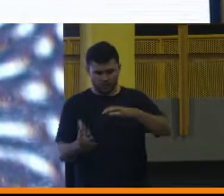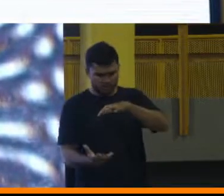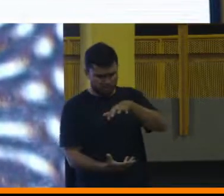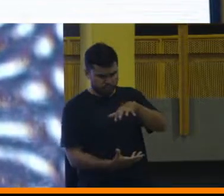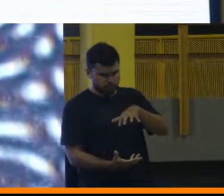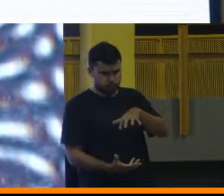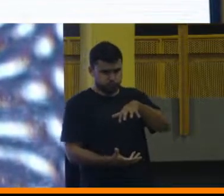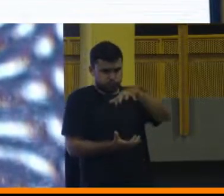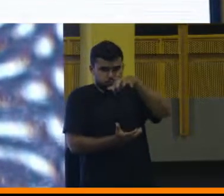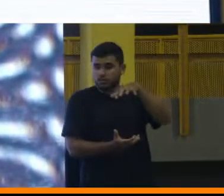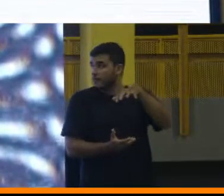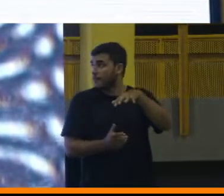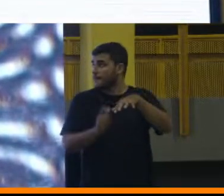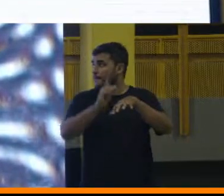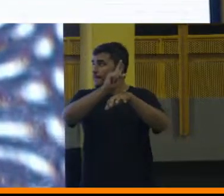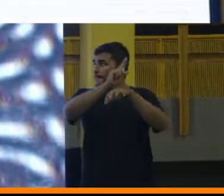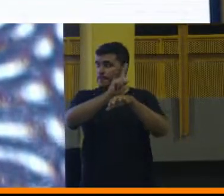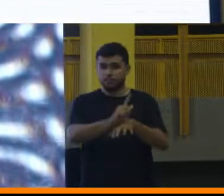Olha o tamanho.